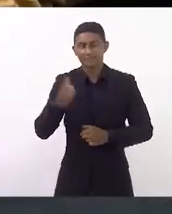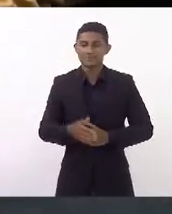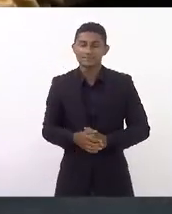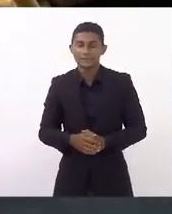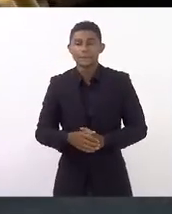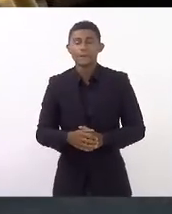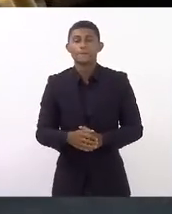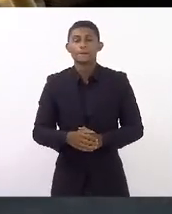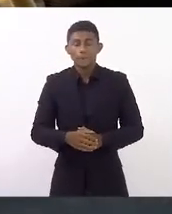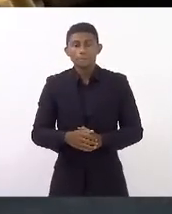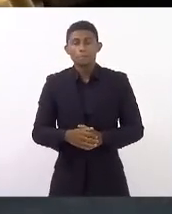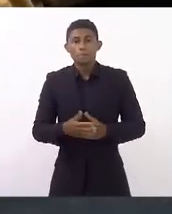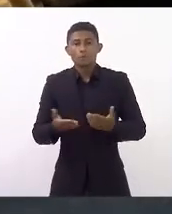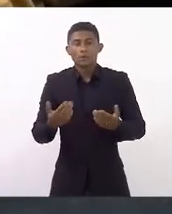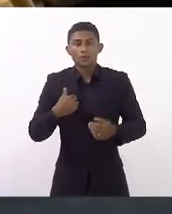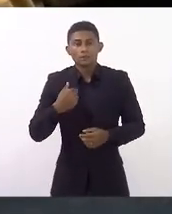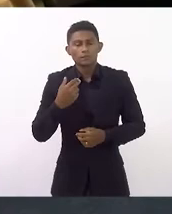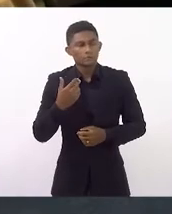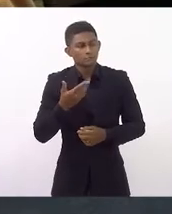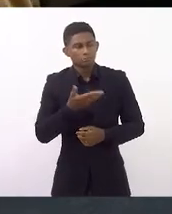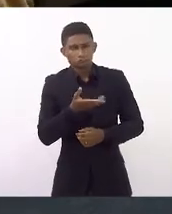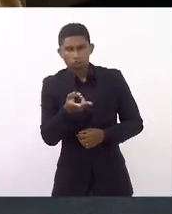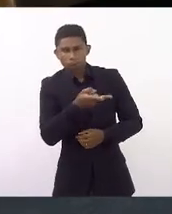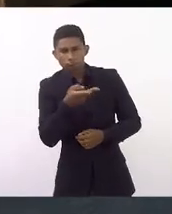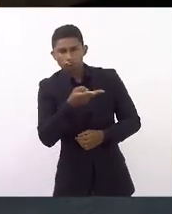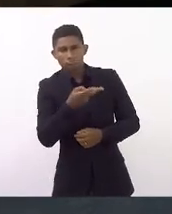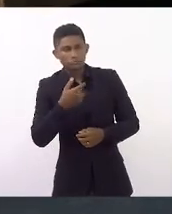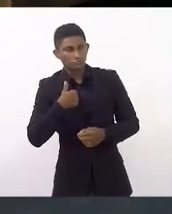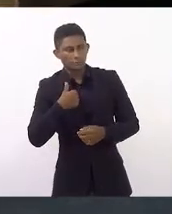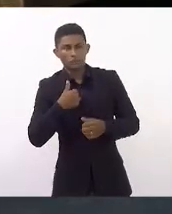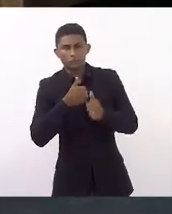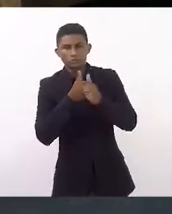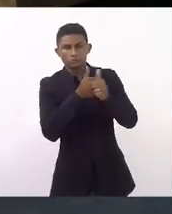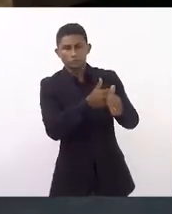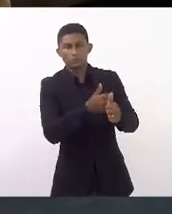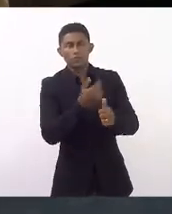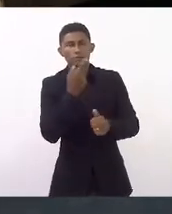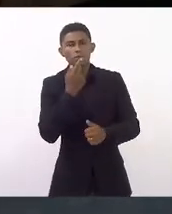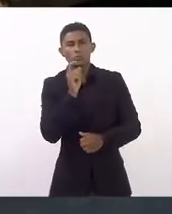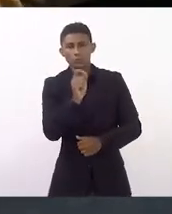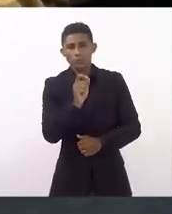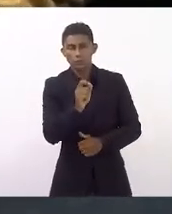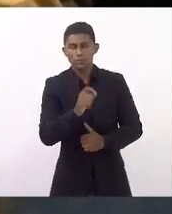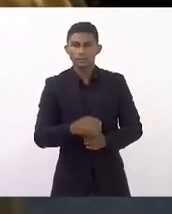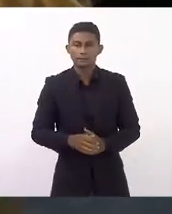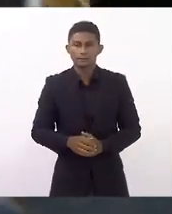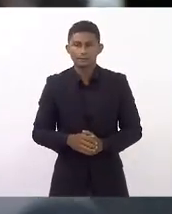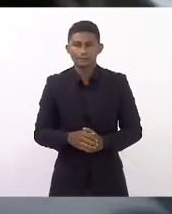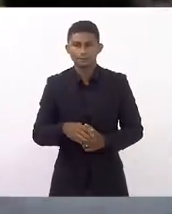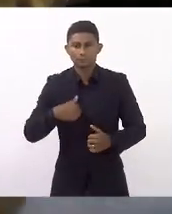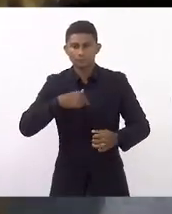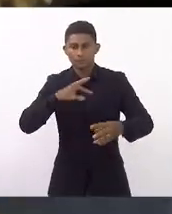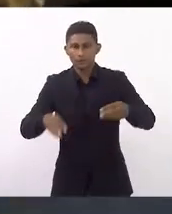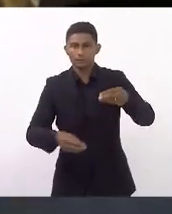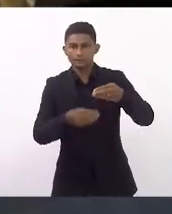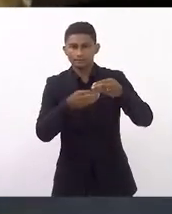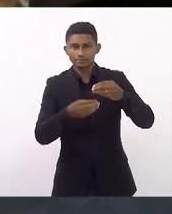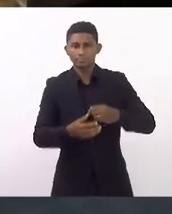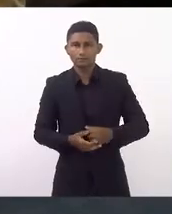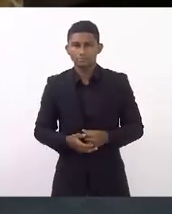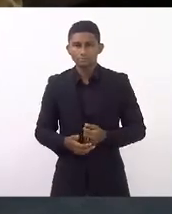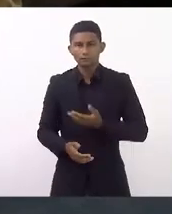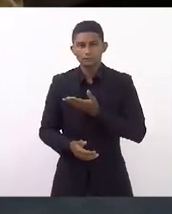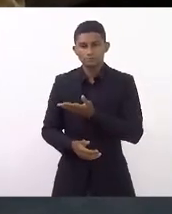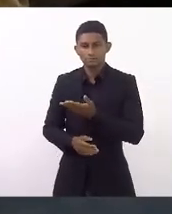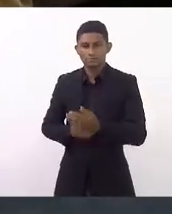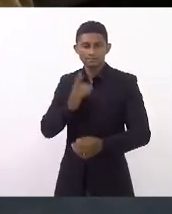companheiros e coautores, Valdec, Serafini, eu acrescento, Serafini, o seguinte. O deputado